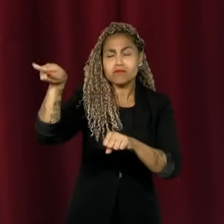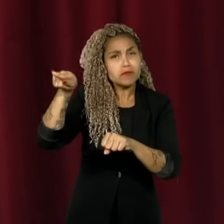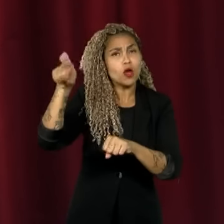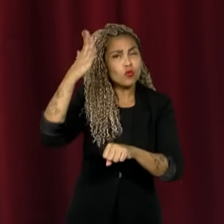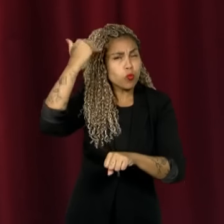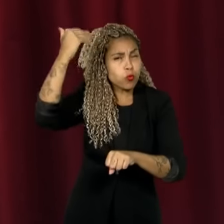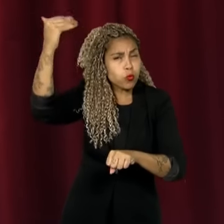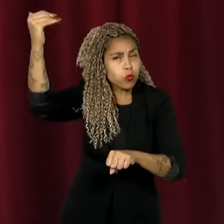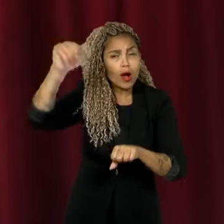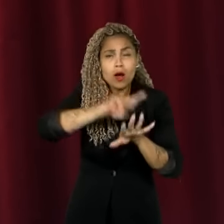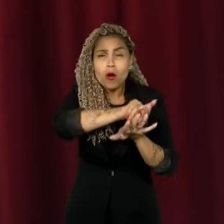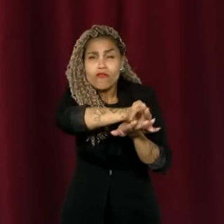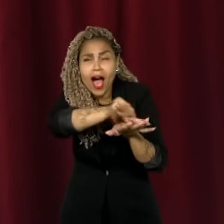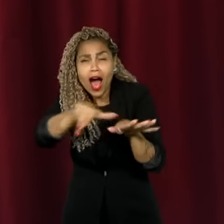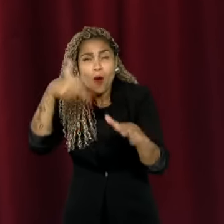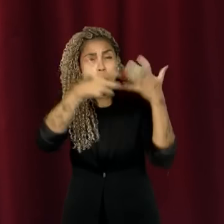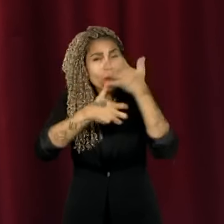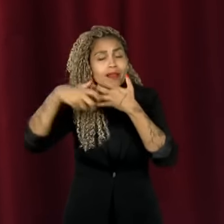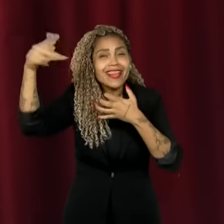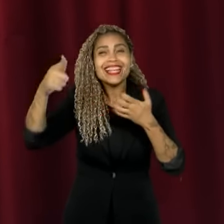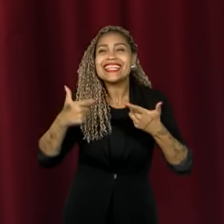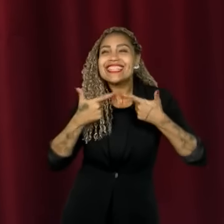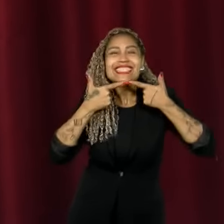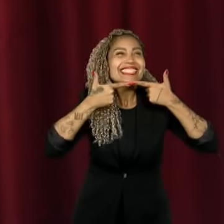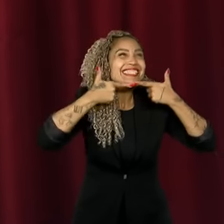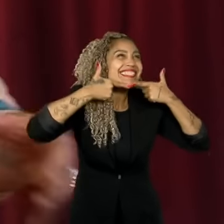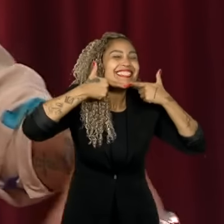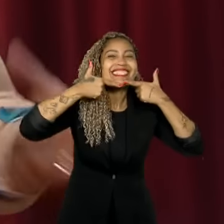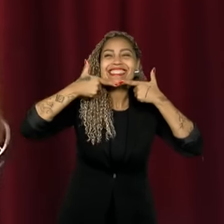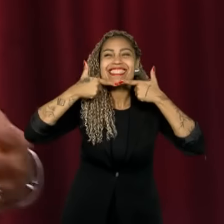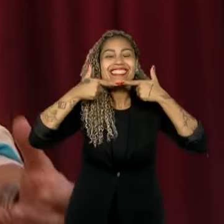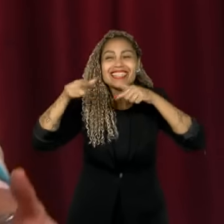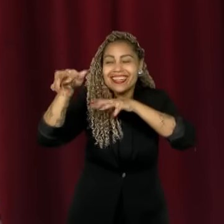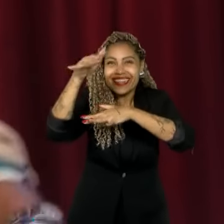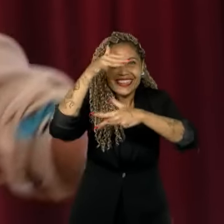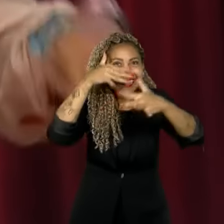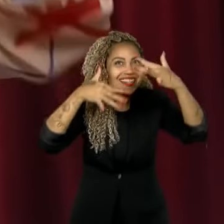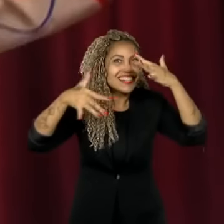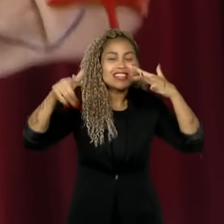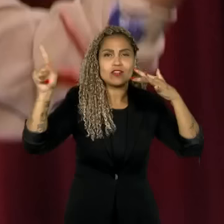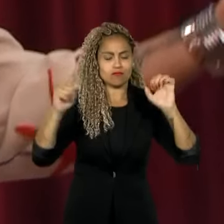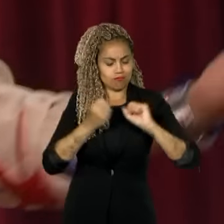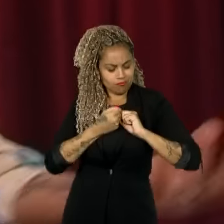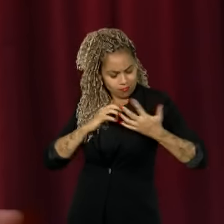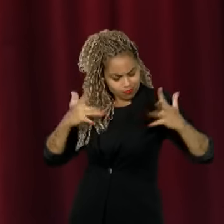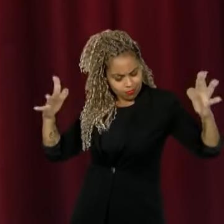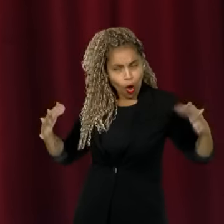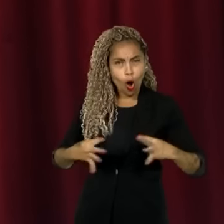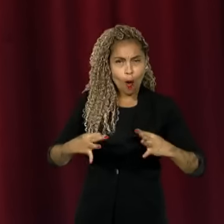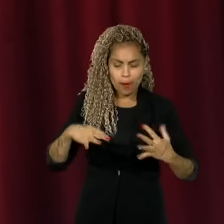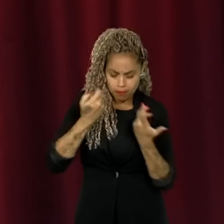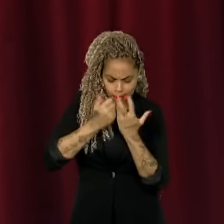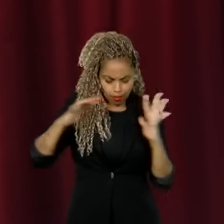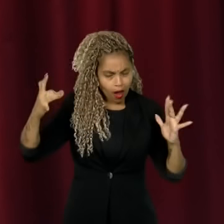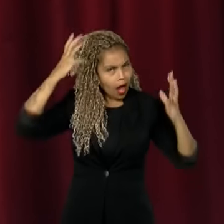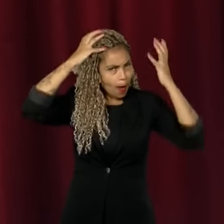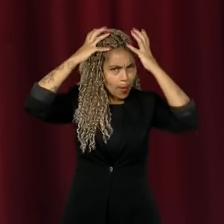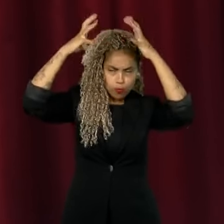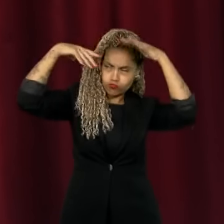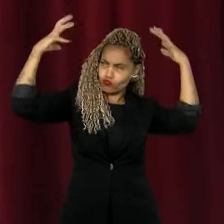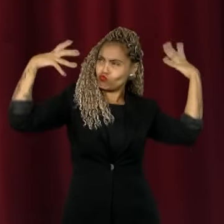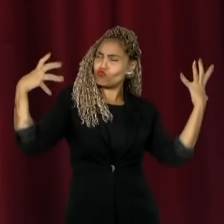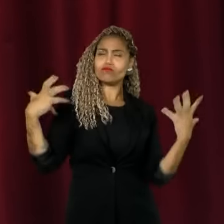sorriso vibrante, lindo, contagiante, ela brilhou com suas roupas, com seu cabelo e com esse repertório que valorizava o